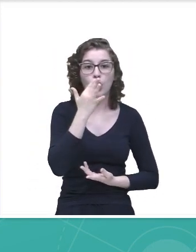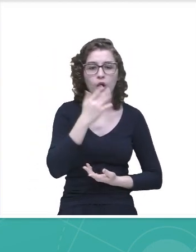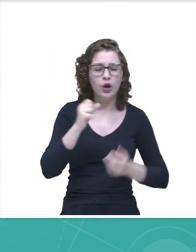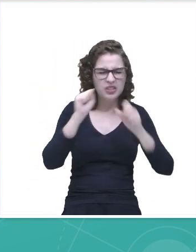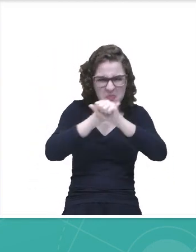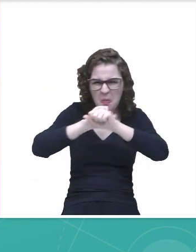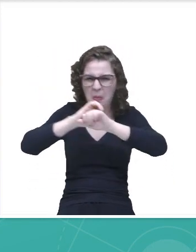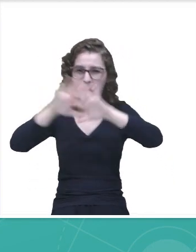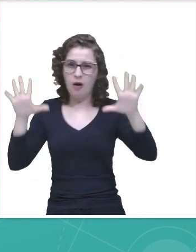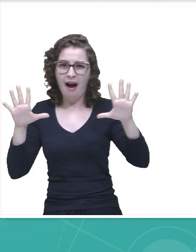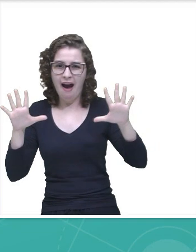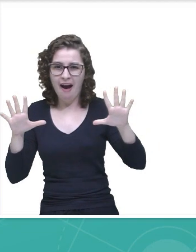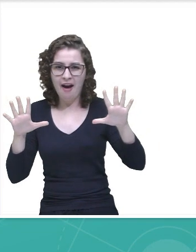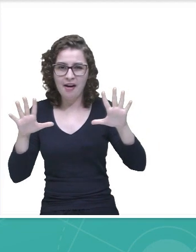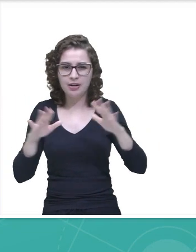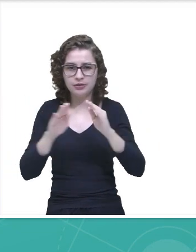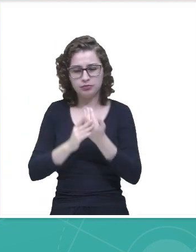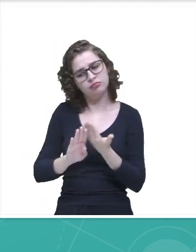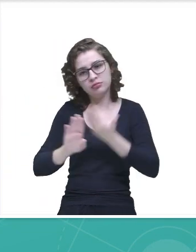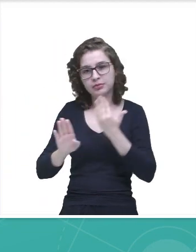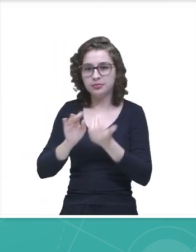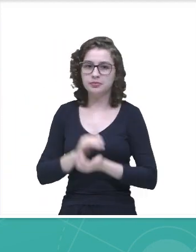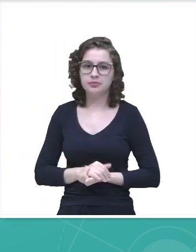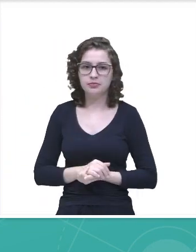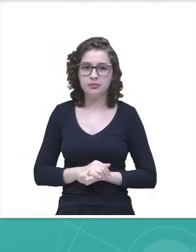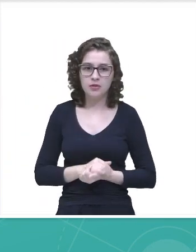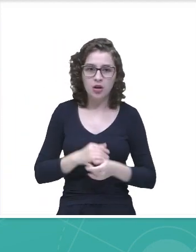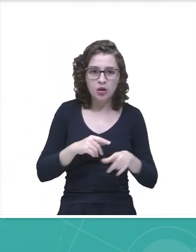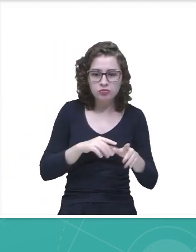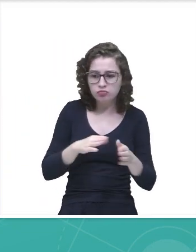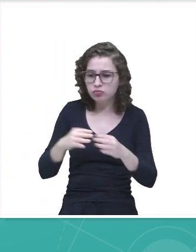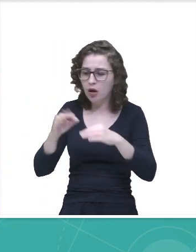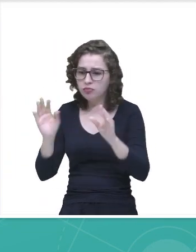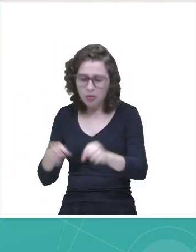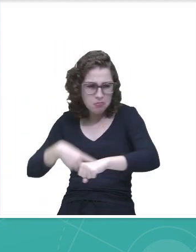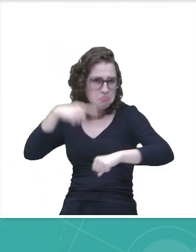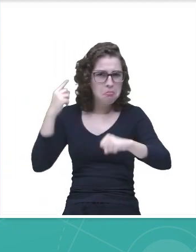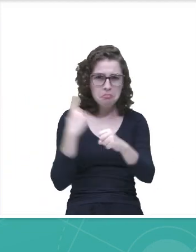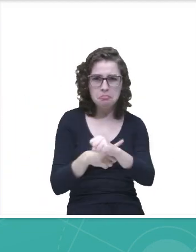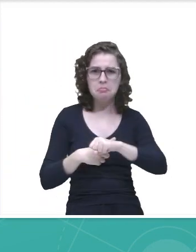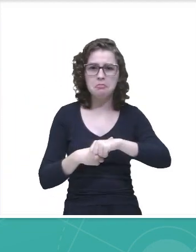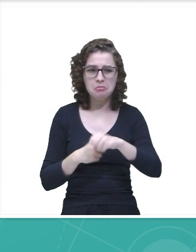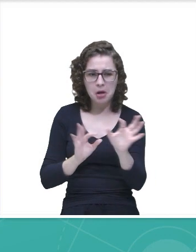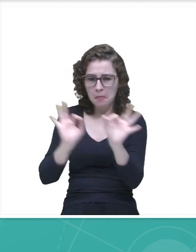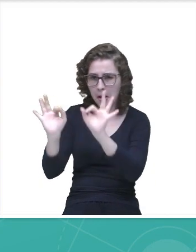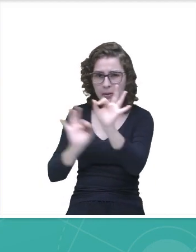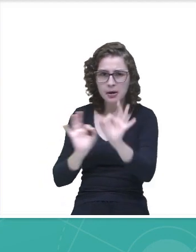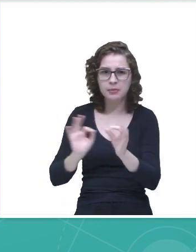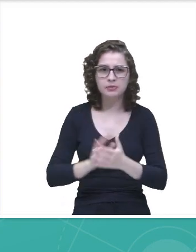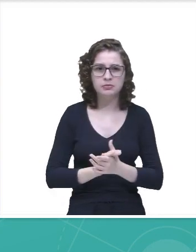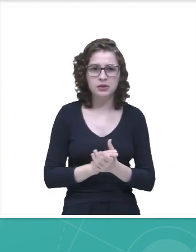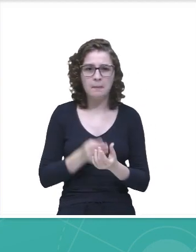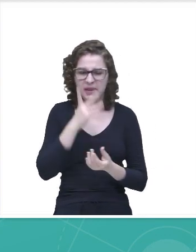resplandecentes, vibrantes, fundidas ou separadas, dinamismo improvisado, abruptos, inesperado, pasta